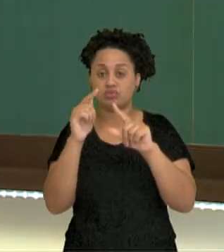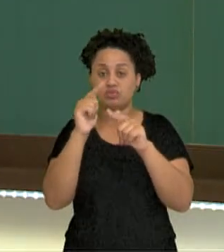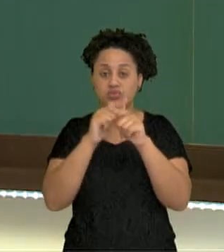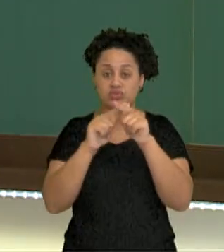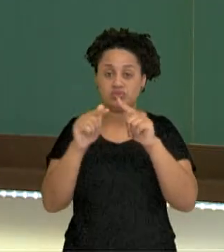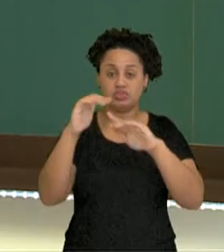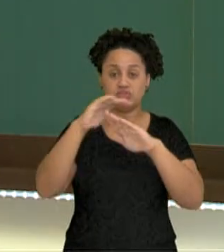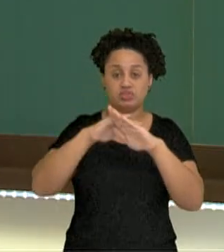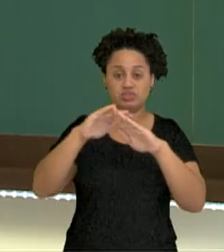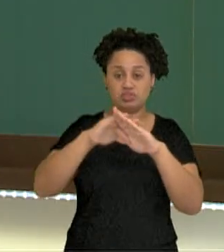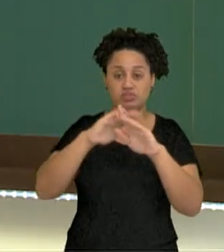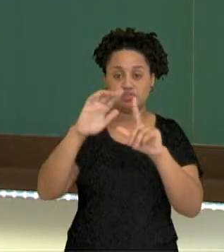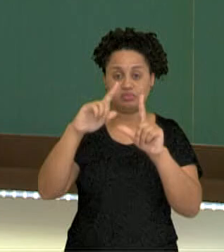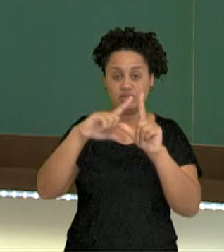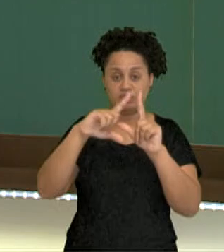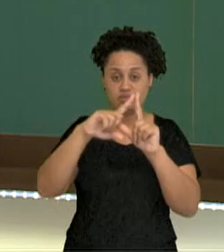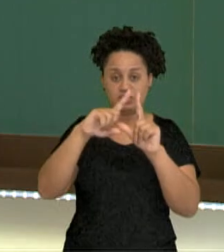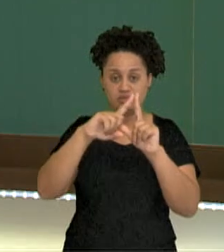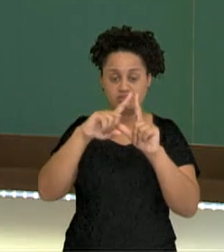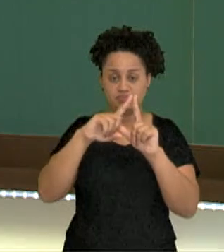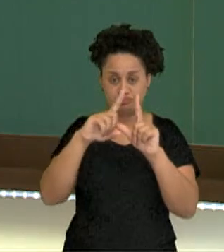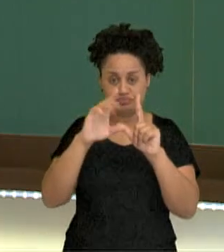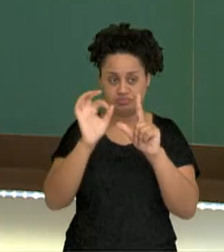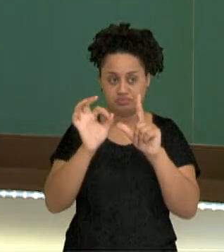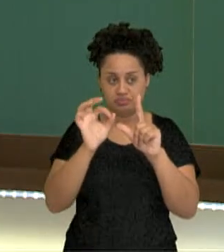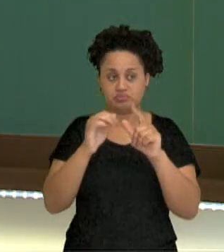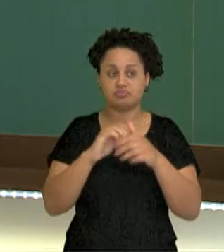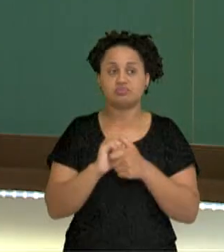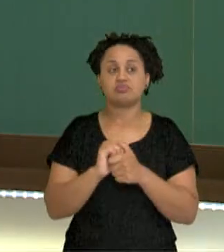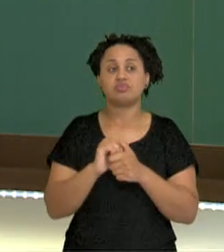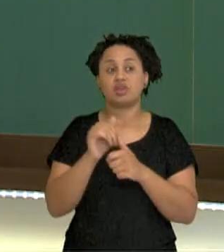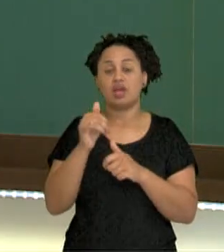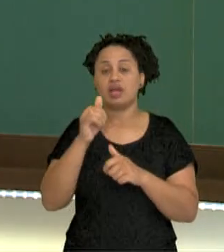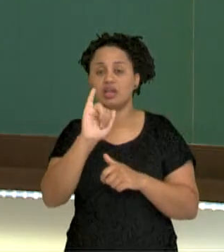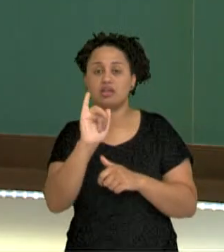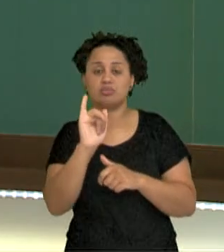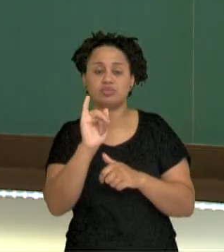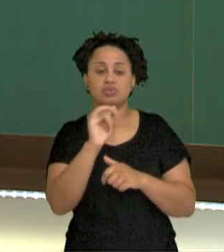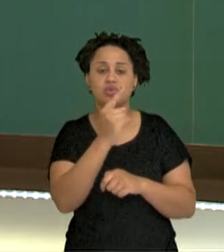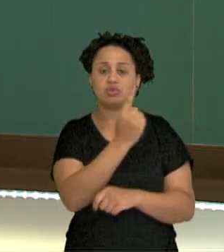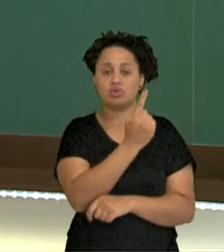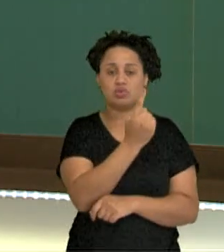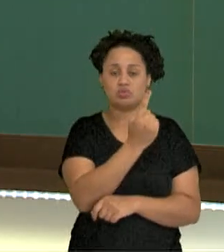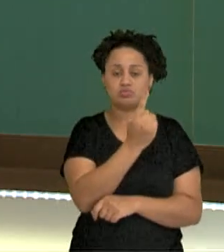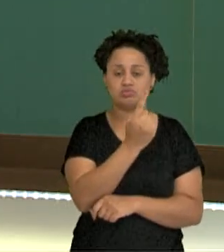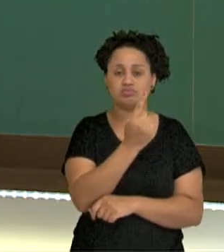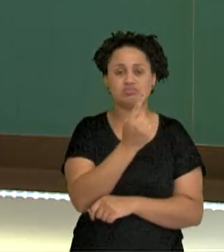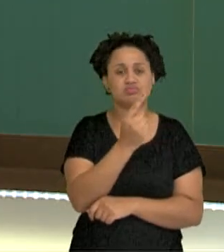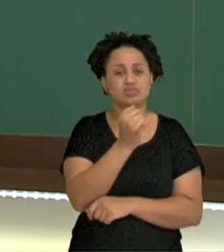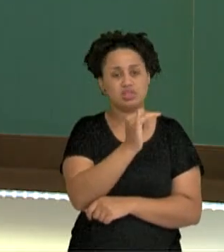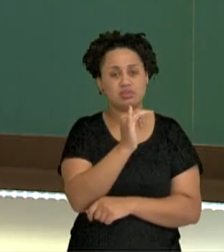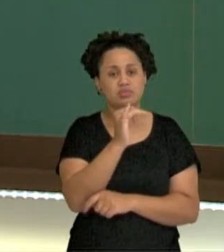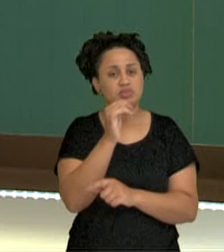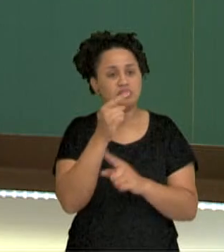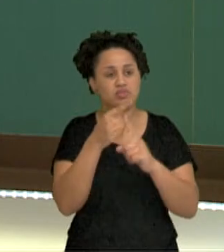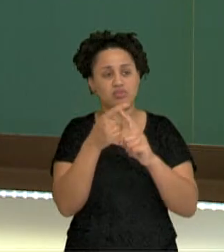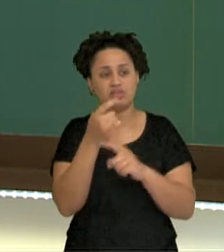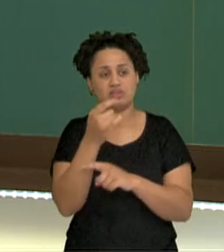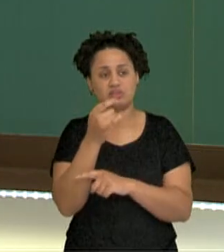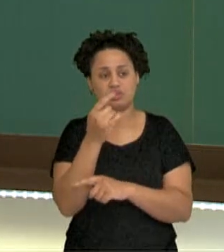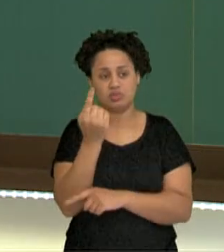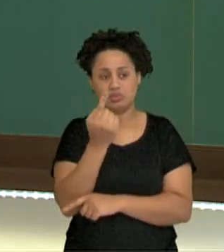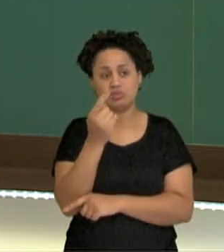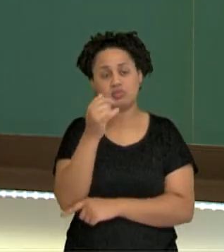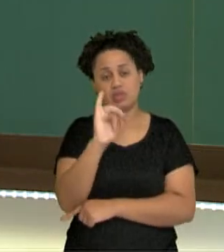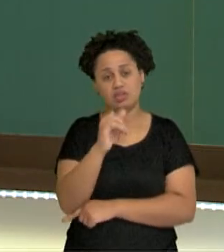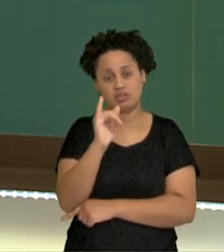Só que o cateto oposto é y, a hipotenusa é 1. Y dividido por 1 fica o próprio y. Então, tá lá, o